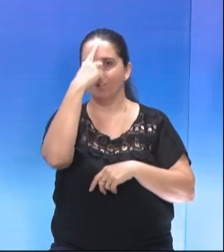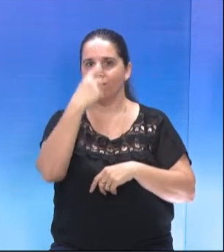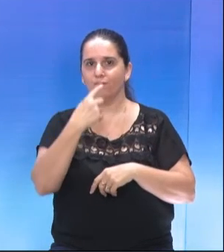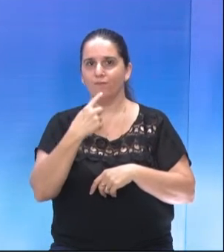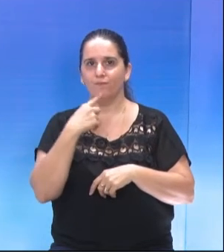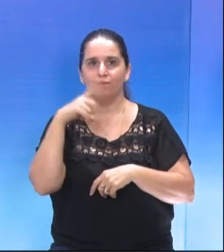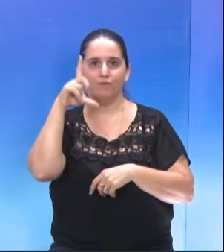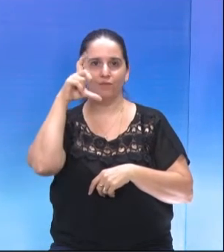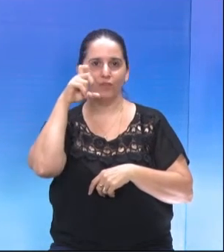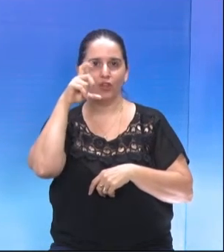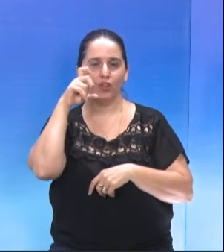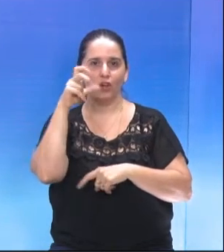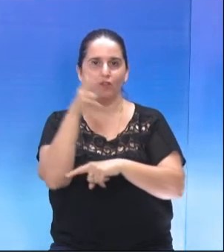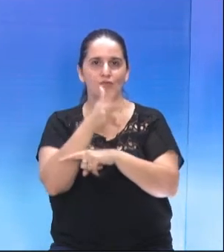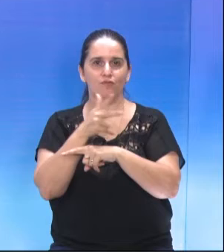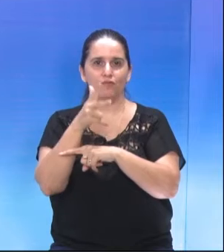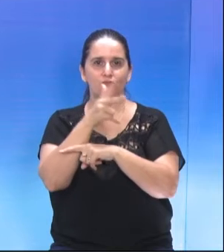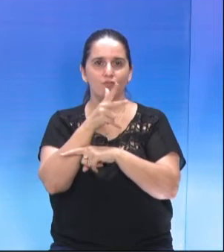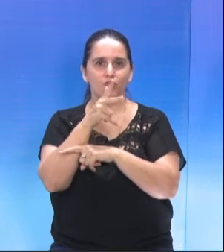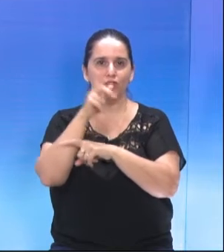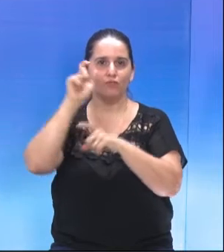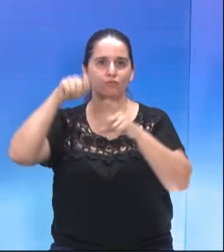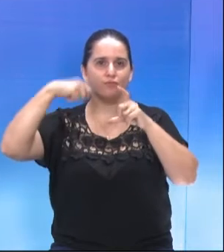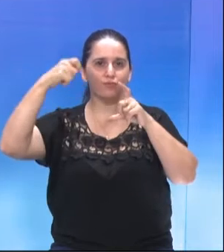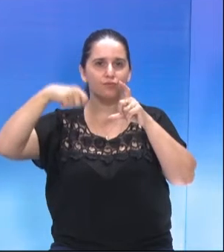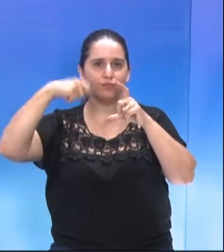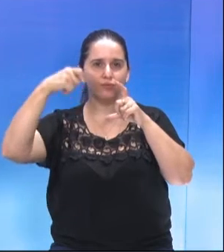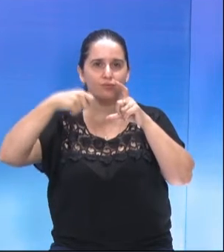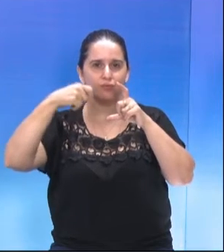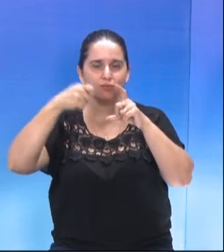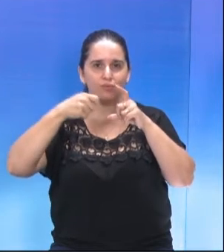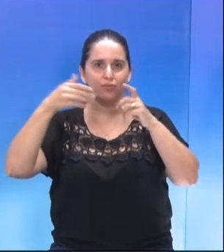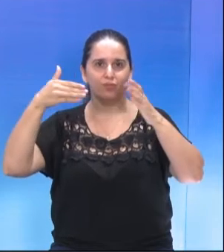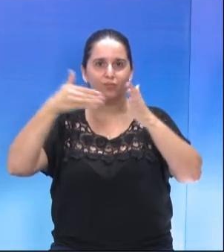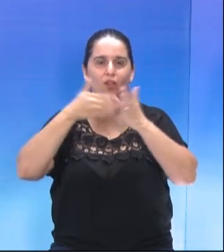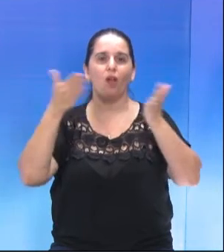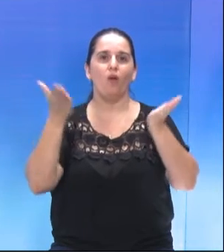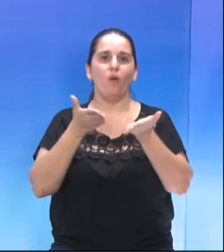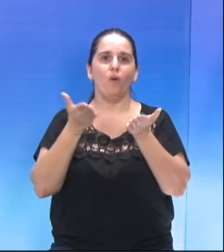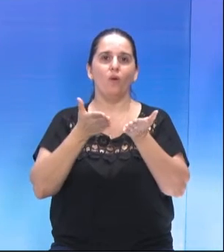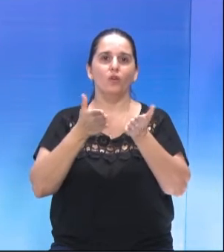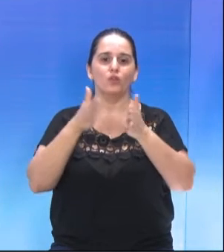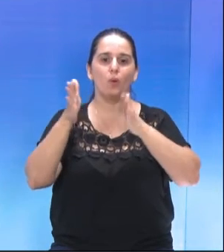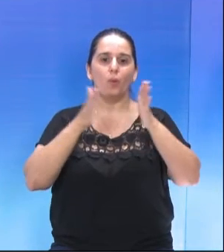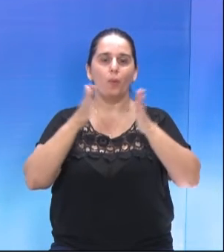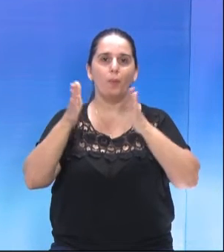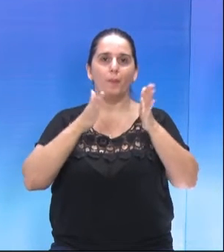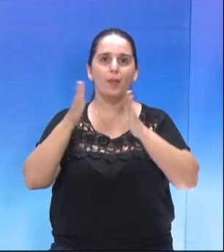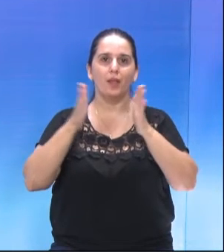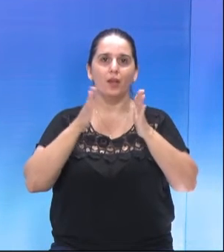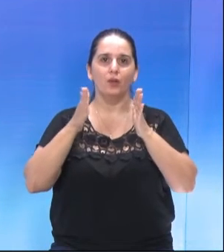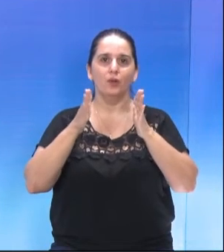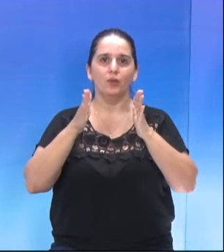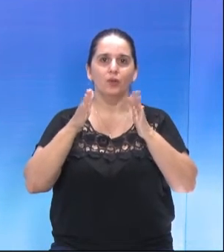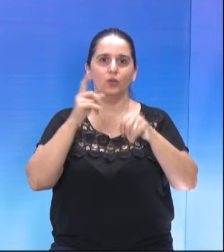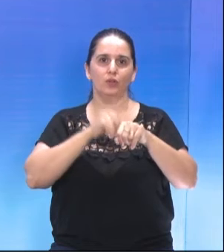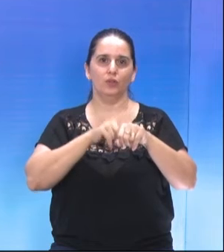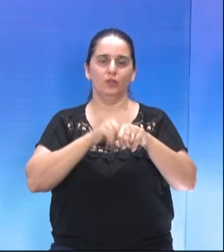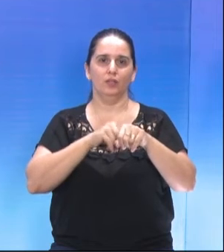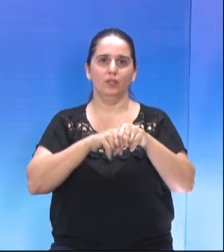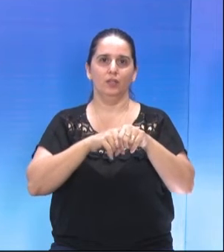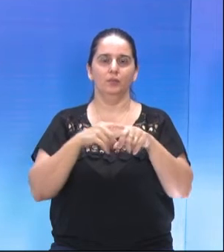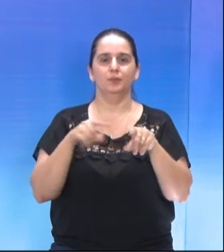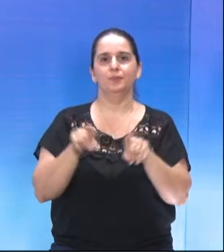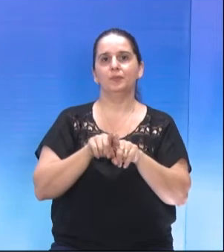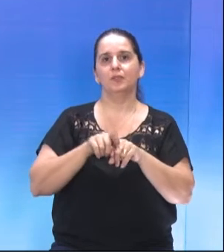vídeos, das filmagens, e isso tudo nos leva a identificar com a questão da tecnologia. Algo